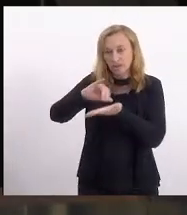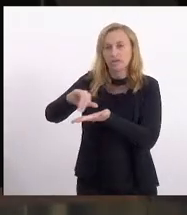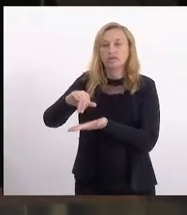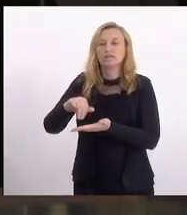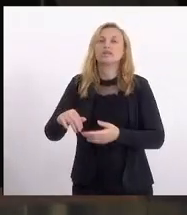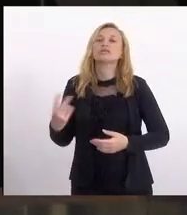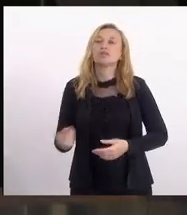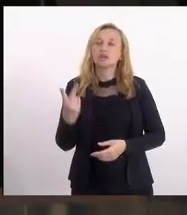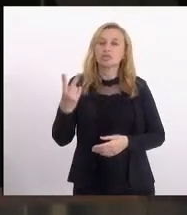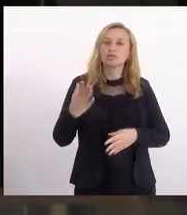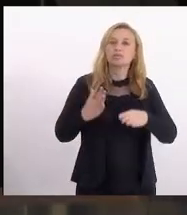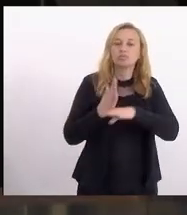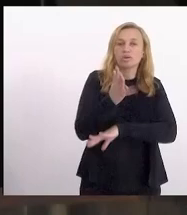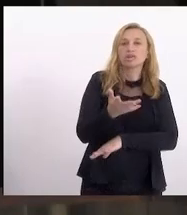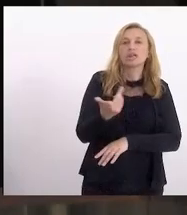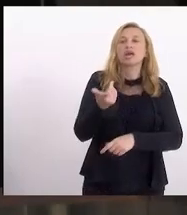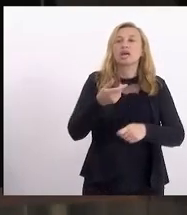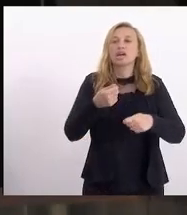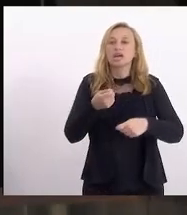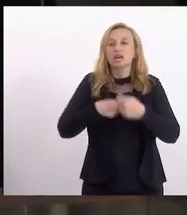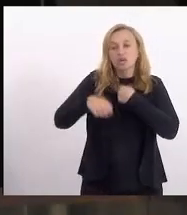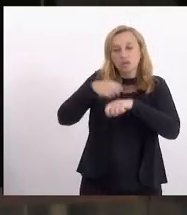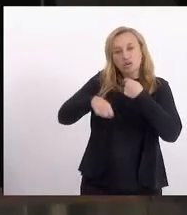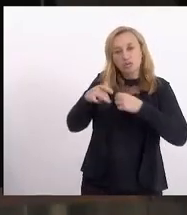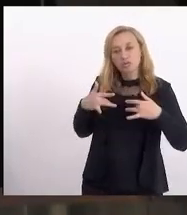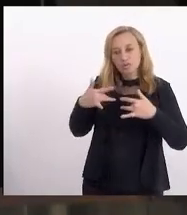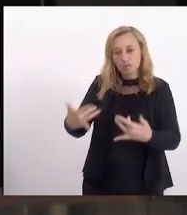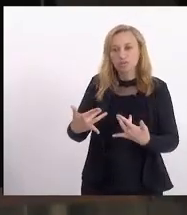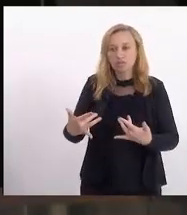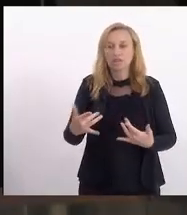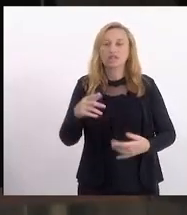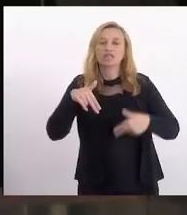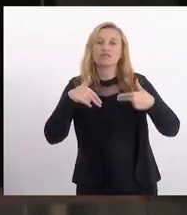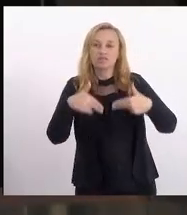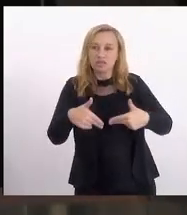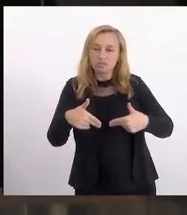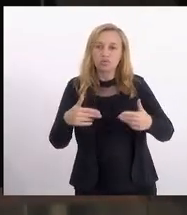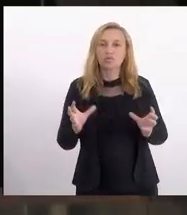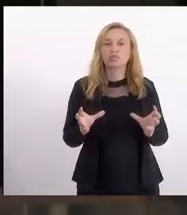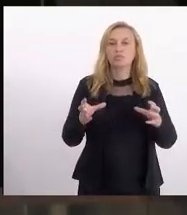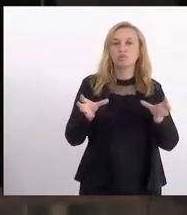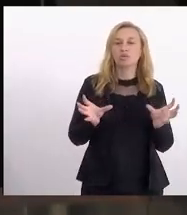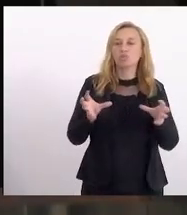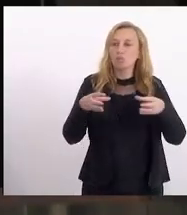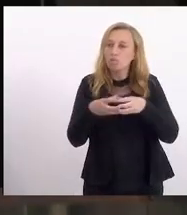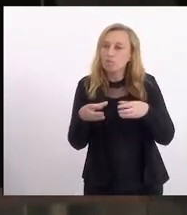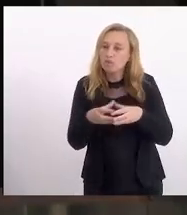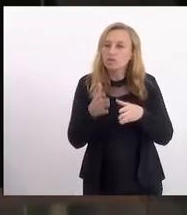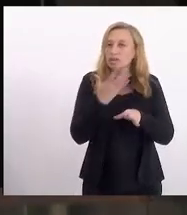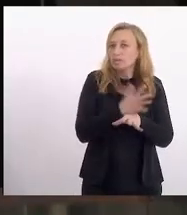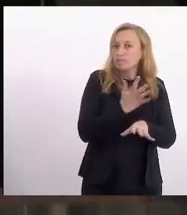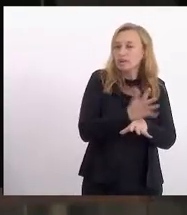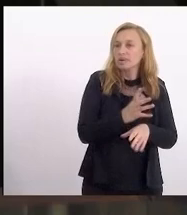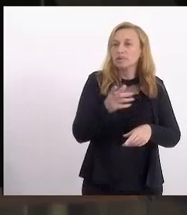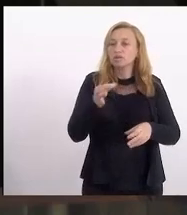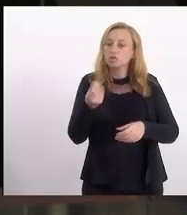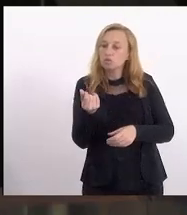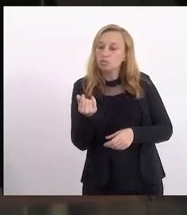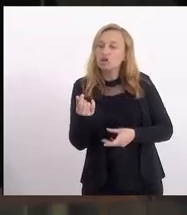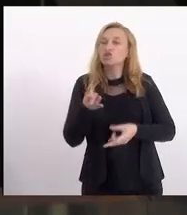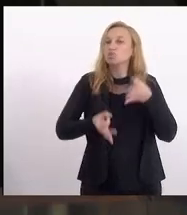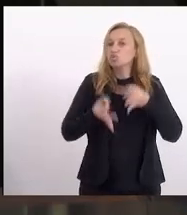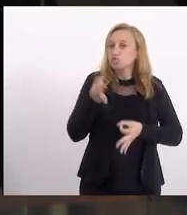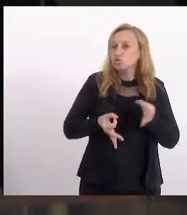ultrapassados, a economia popular solidária afirma o associativismo, o cooperativismo, a prática do preço justo, do